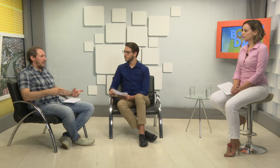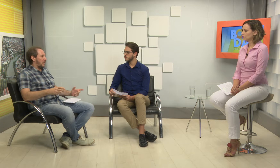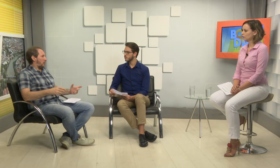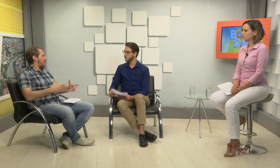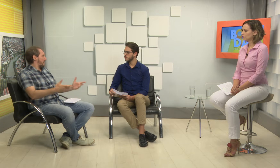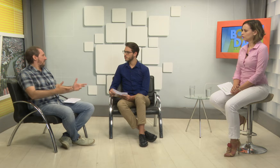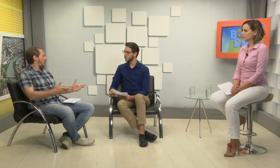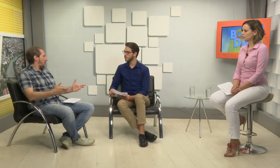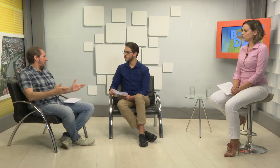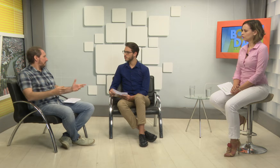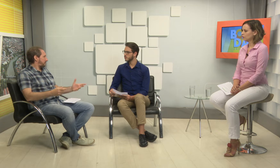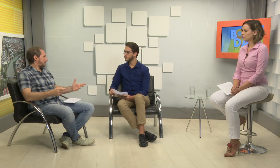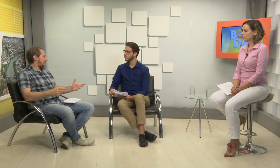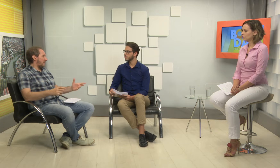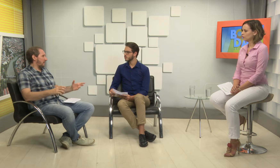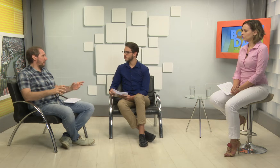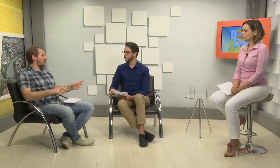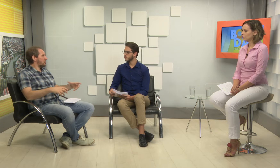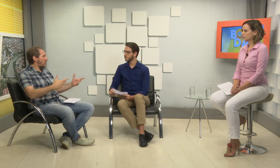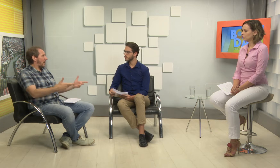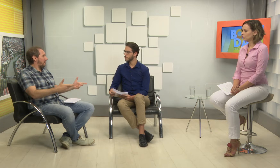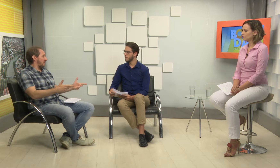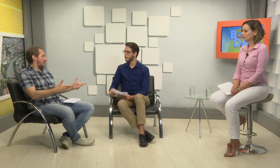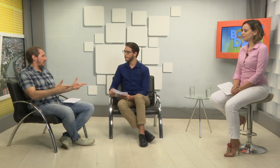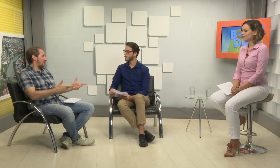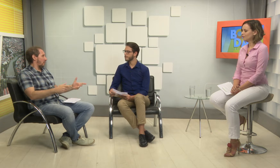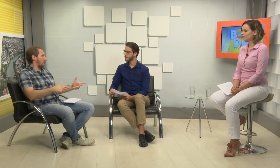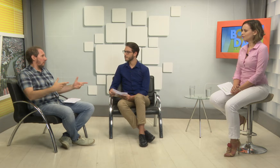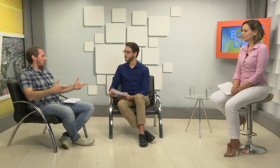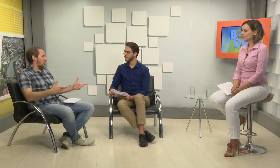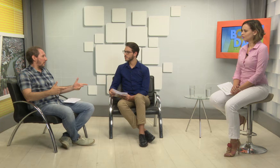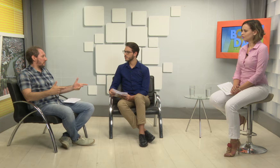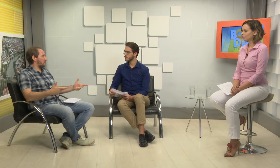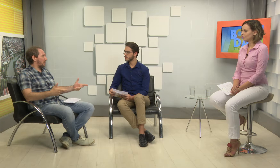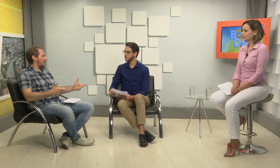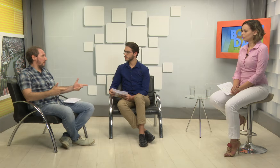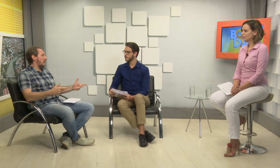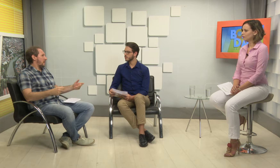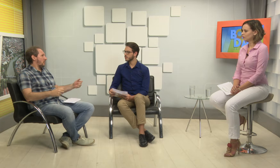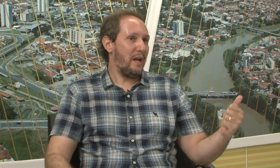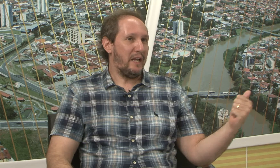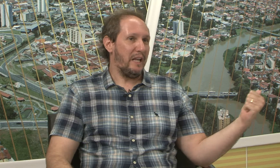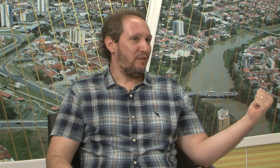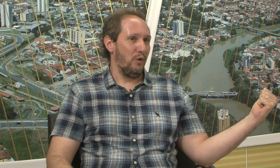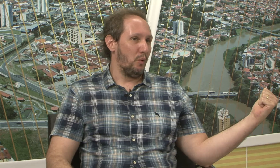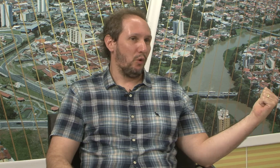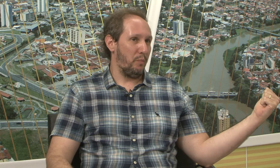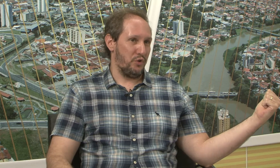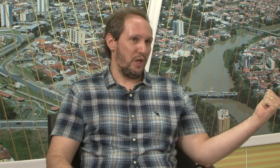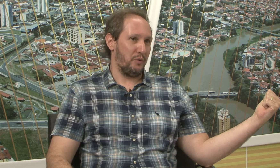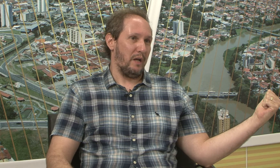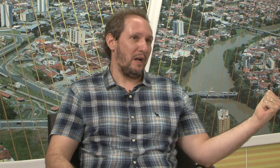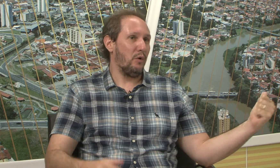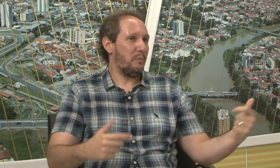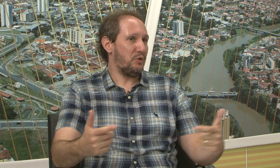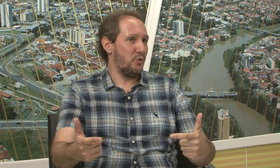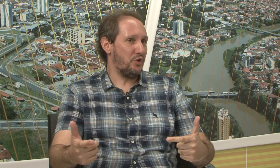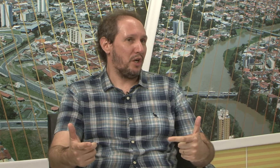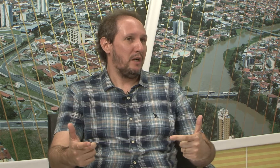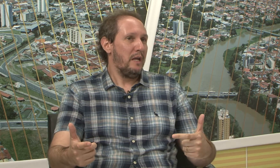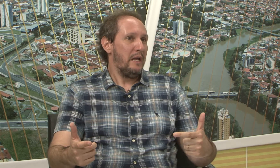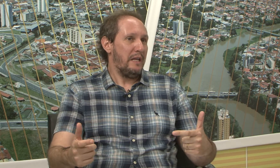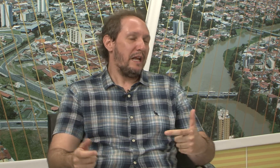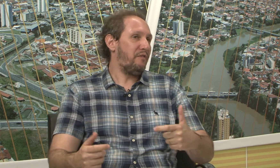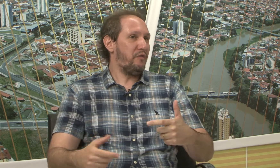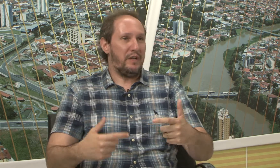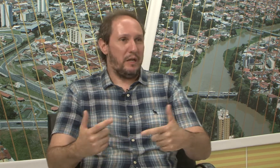alegavam? Que começava a obra e muitas vezes trocava o responsável. Não era aquele que formulou o projeto, era outra pessoa